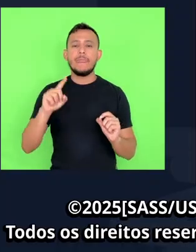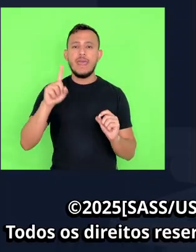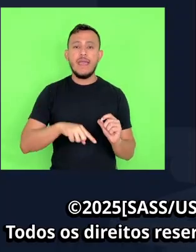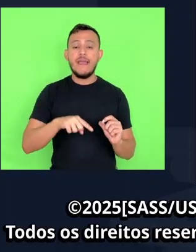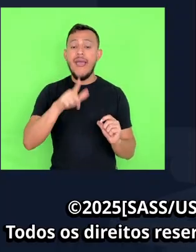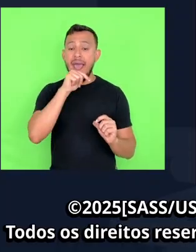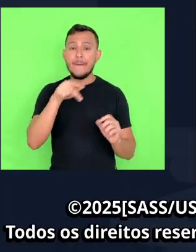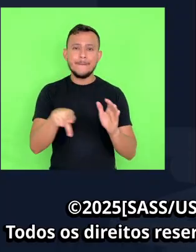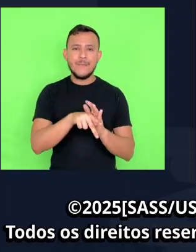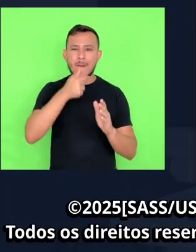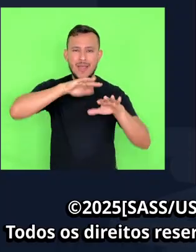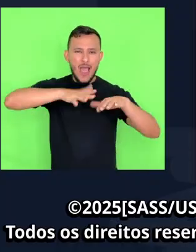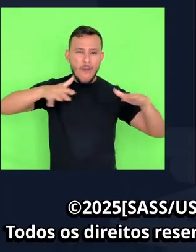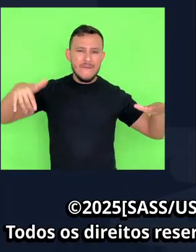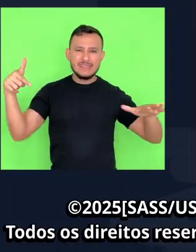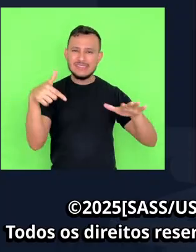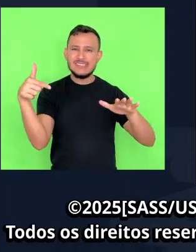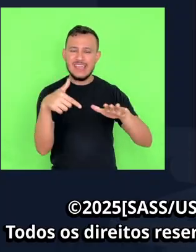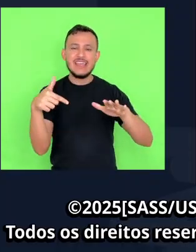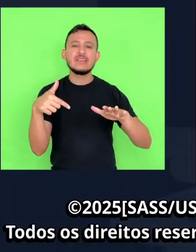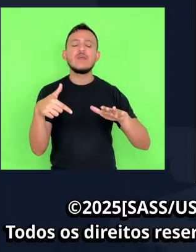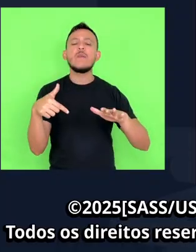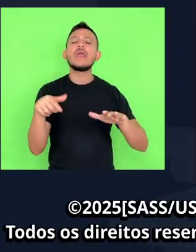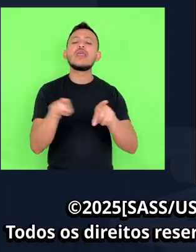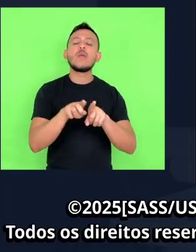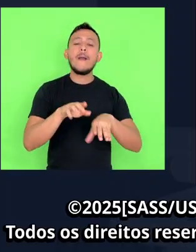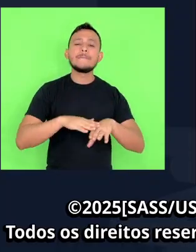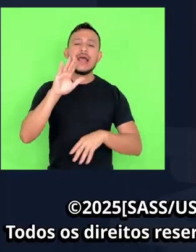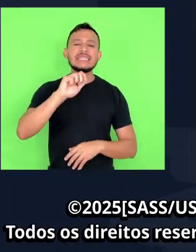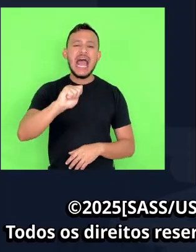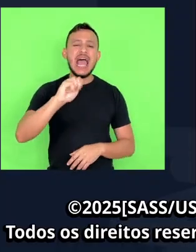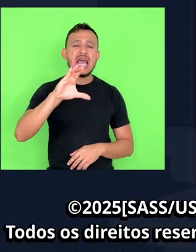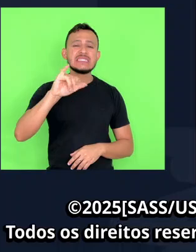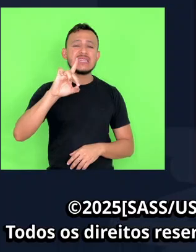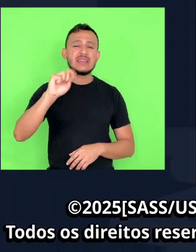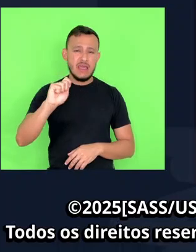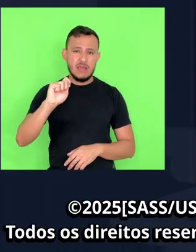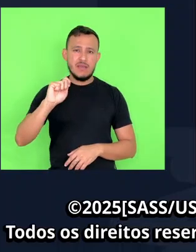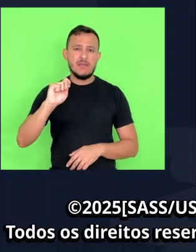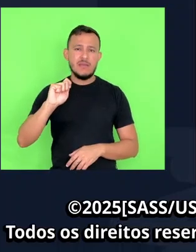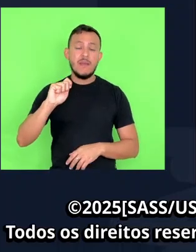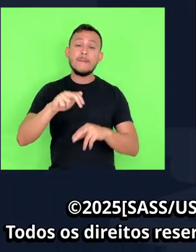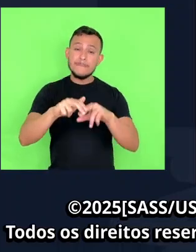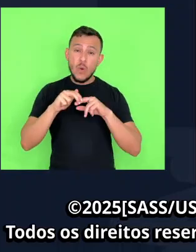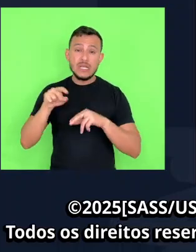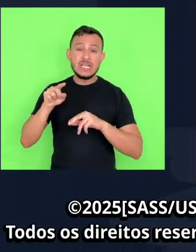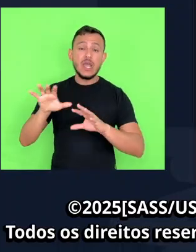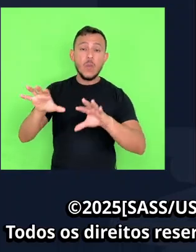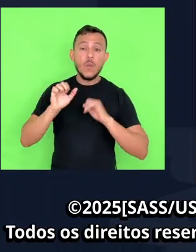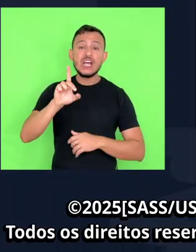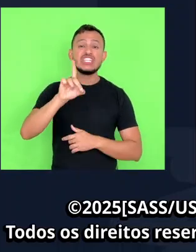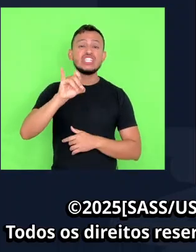as águas dos oceanos mais ácidas devido à absorção do dióxido de